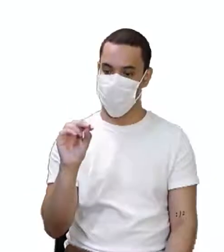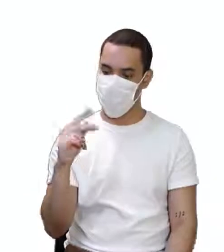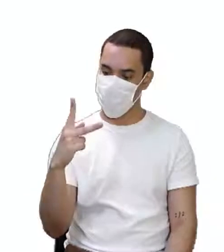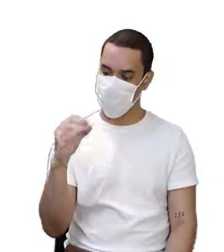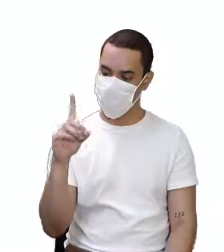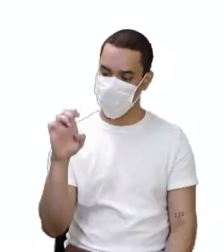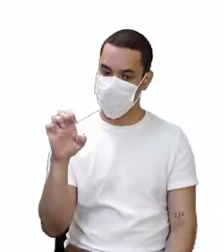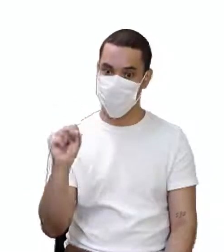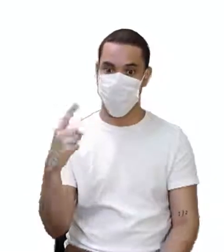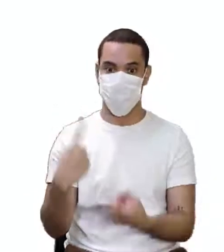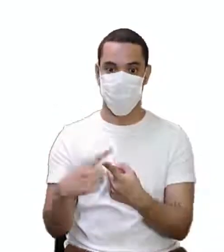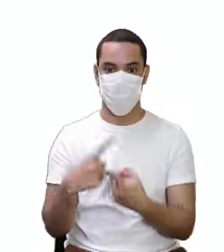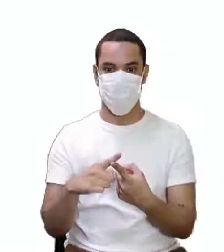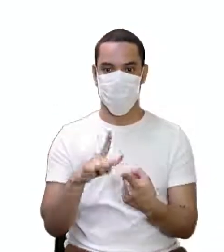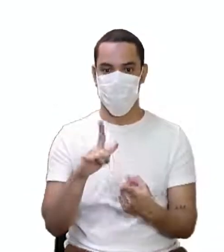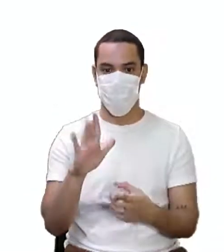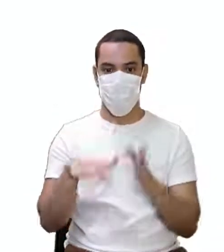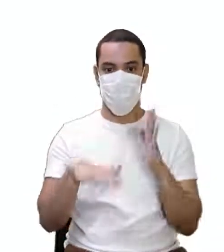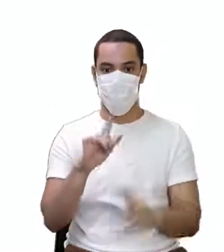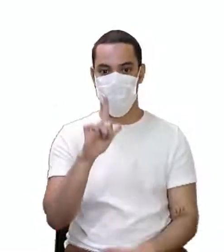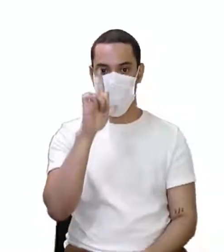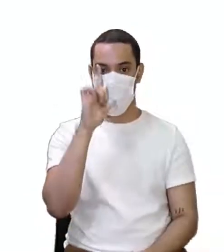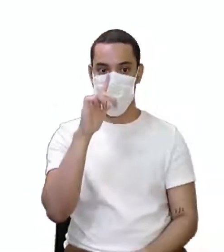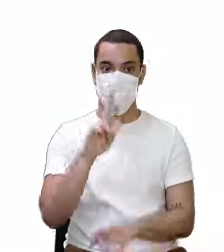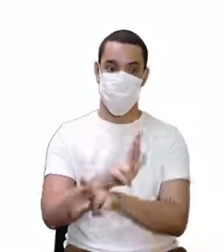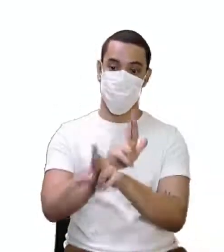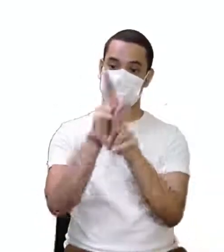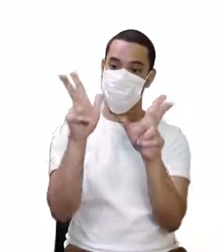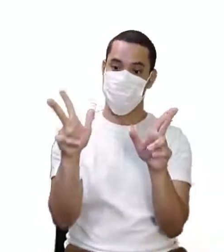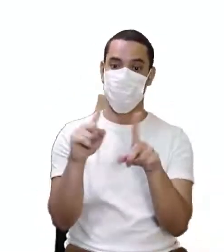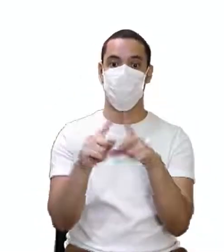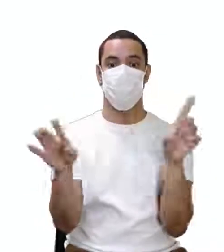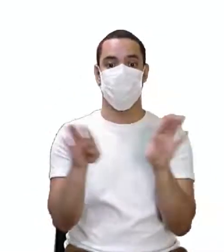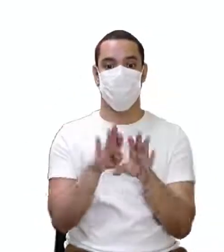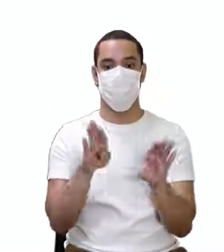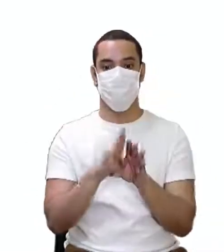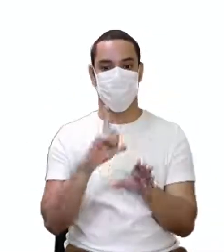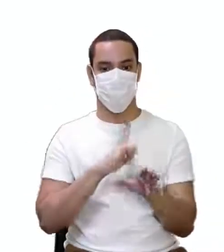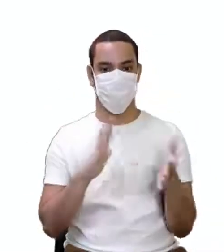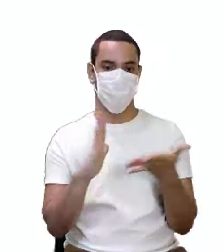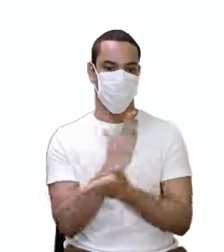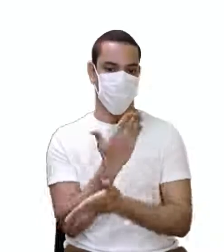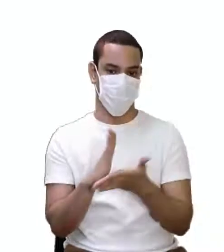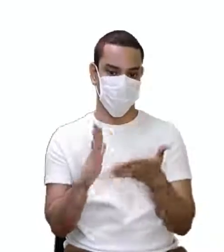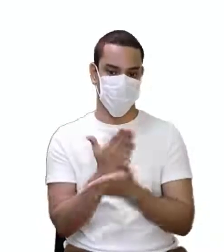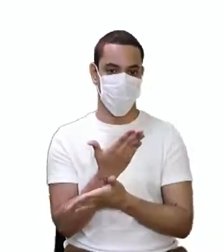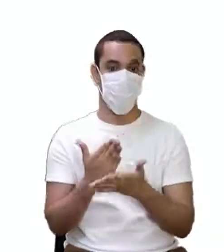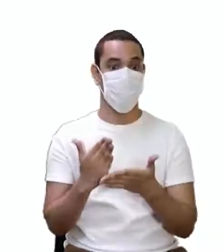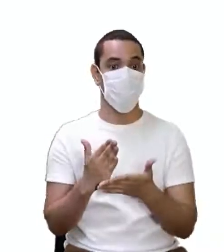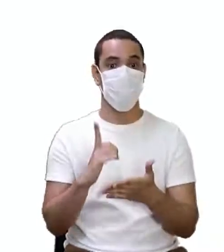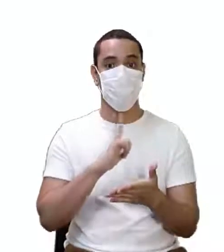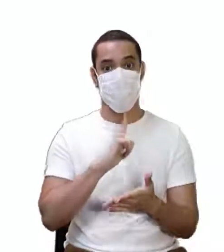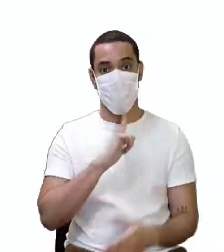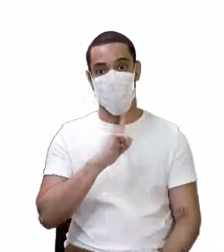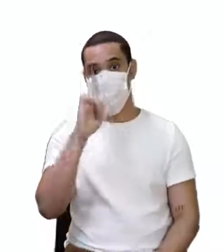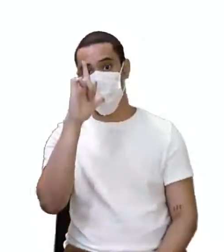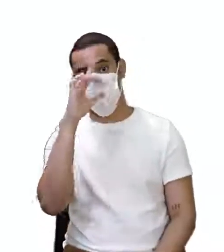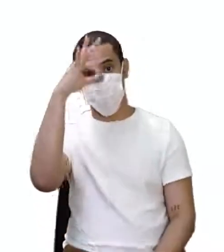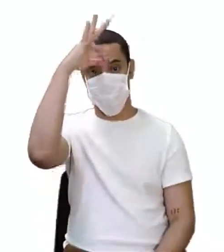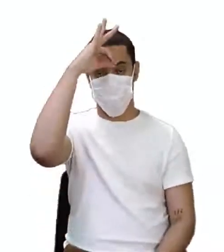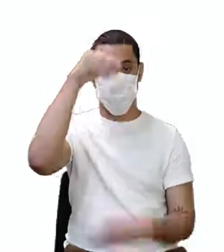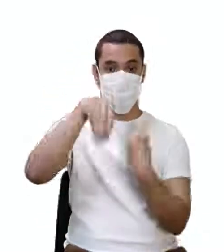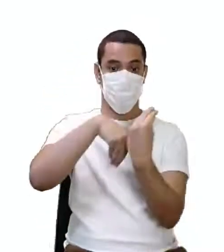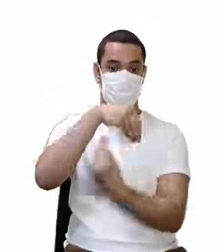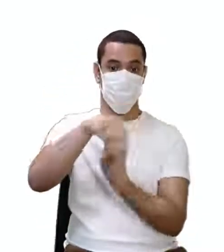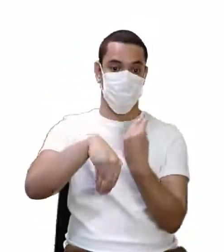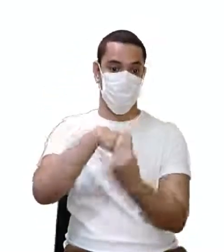genitálias rígidas e exoesqueleto, mas também existem gastrópodes e anelídeos hermafroditas. Então, quando a gente tem